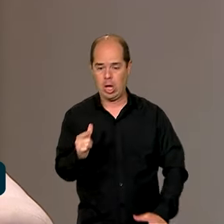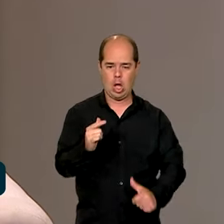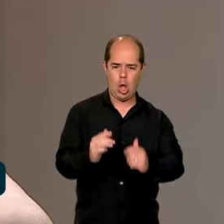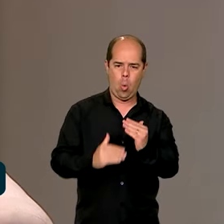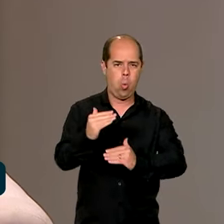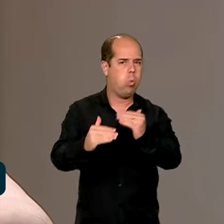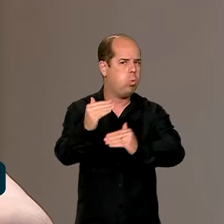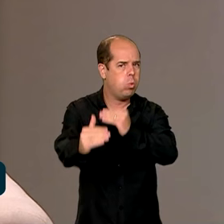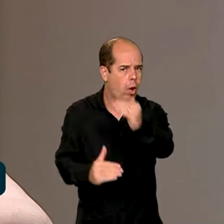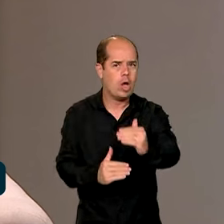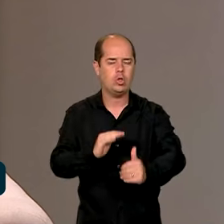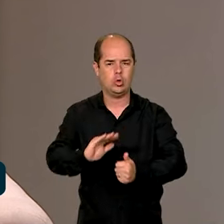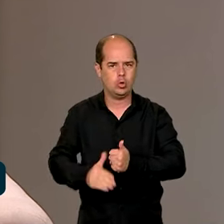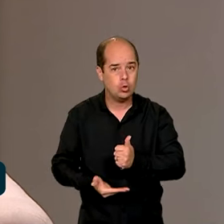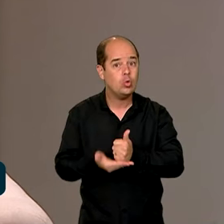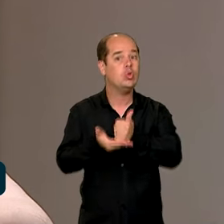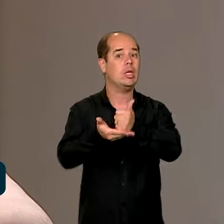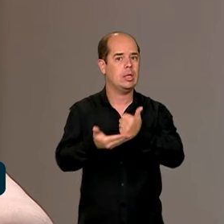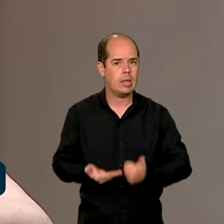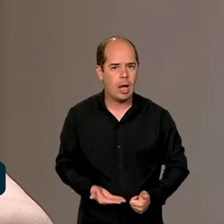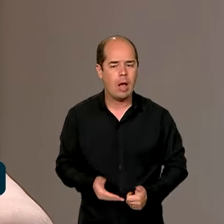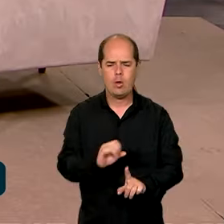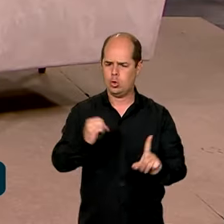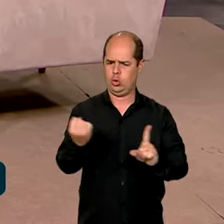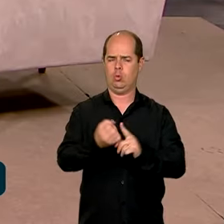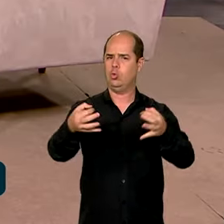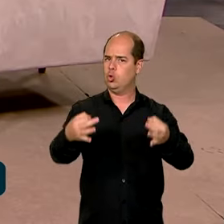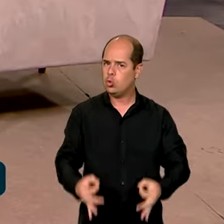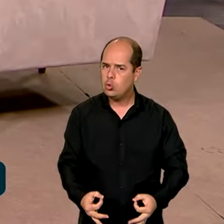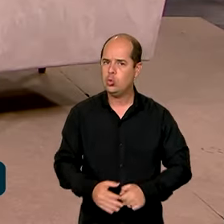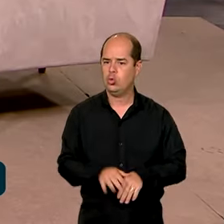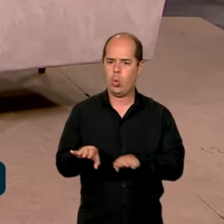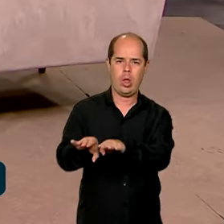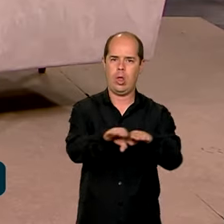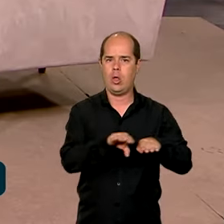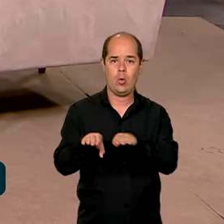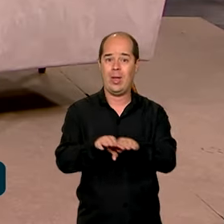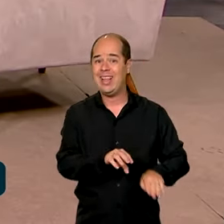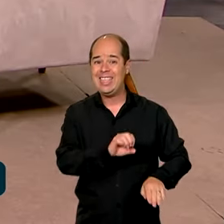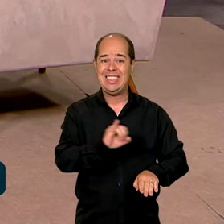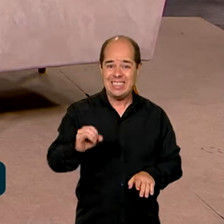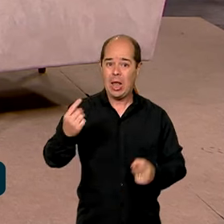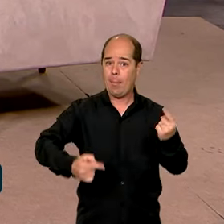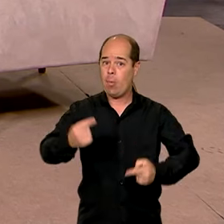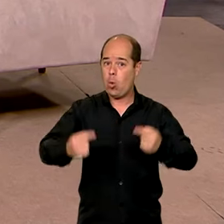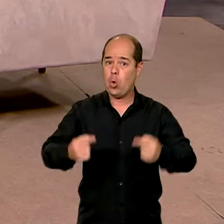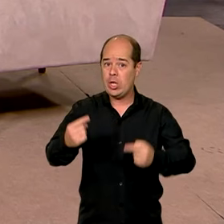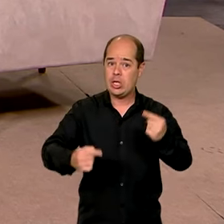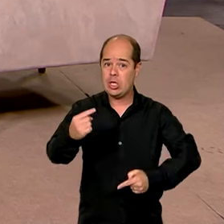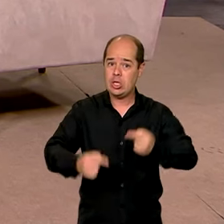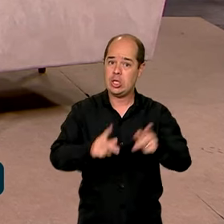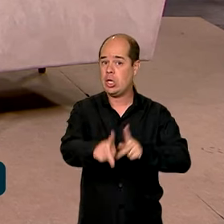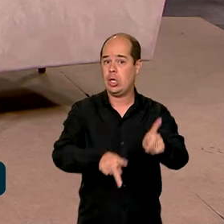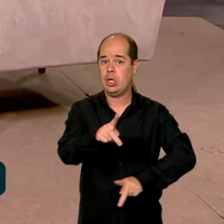seja sustentável, socialmente justo e equânime, sem políticas públicas fortemente embasadas